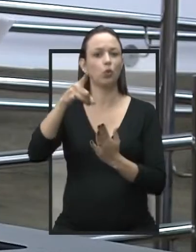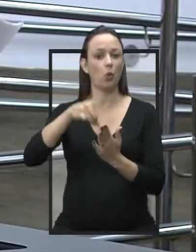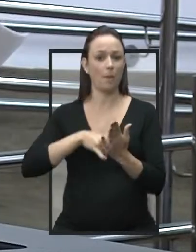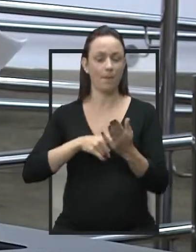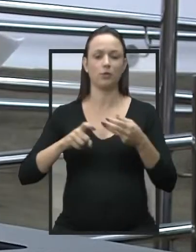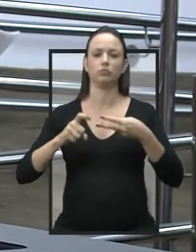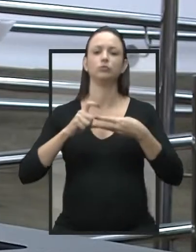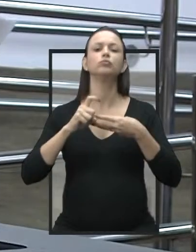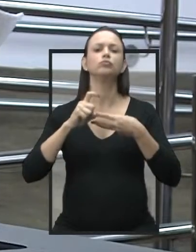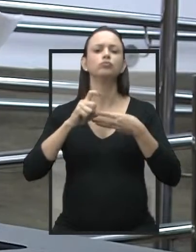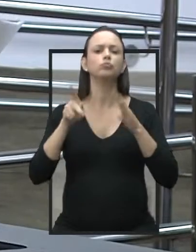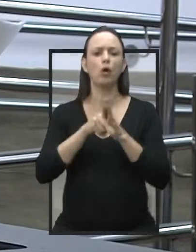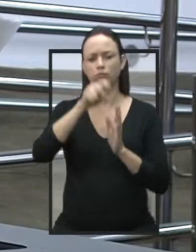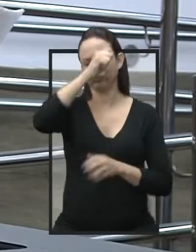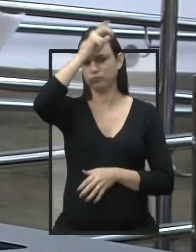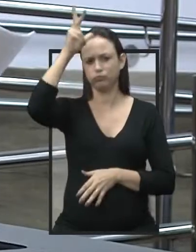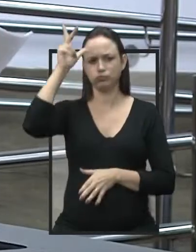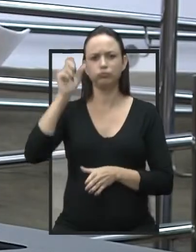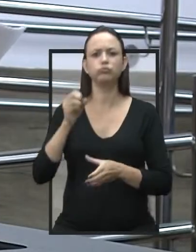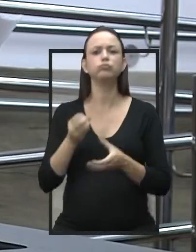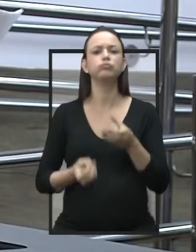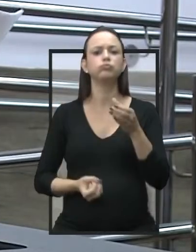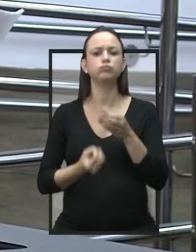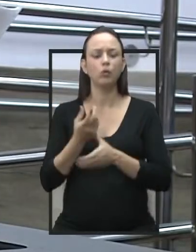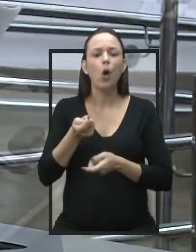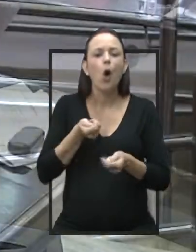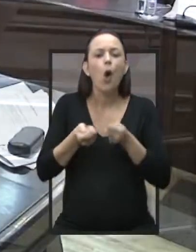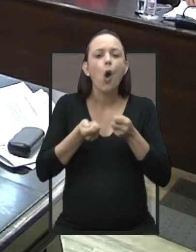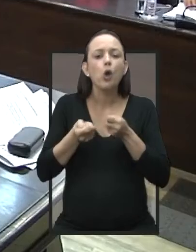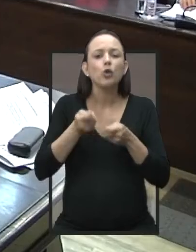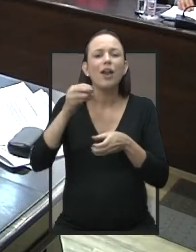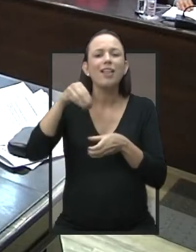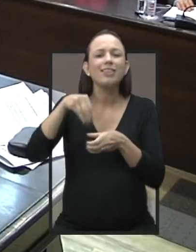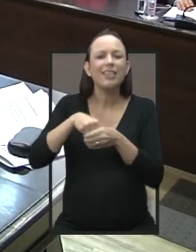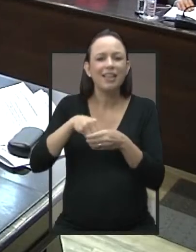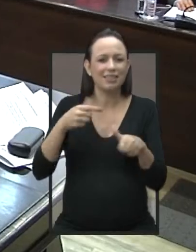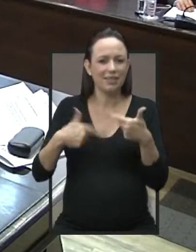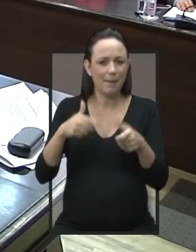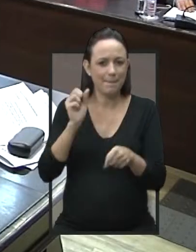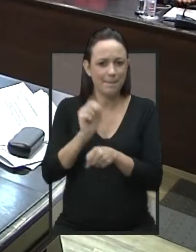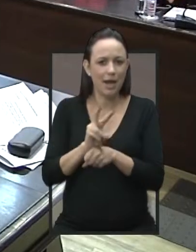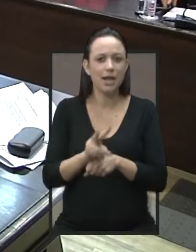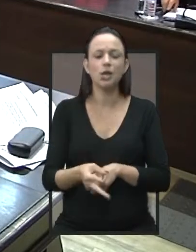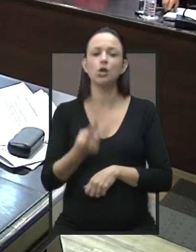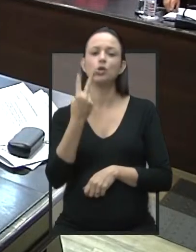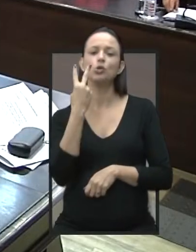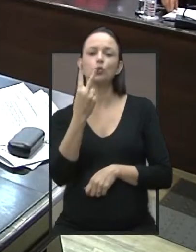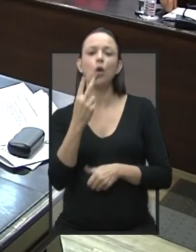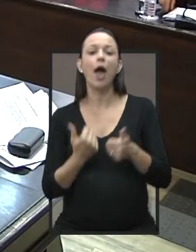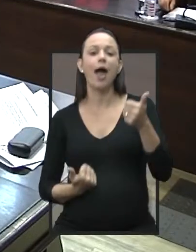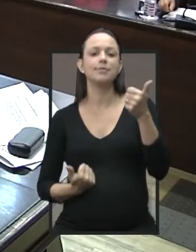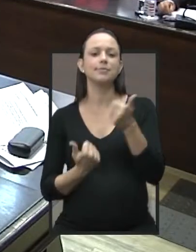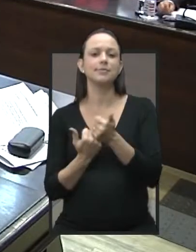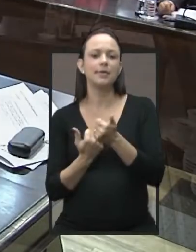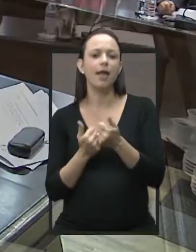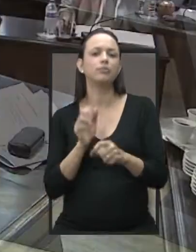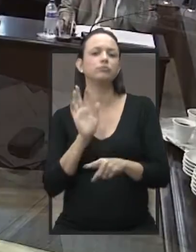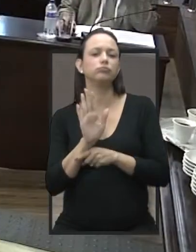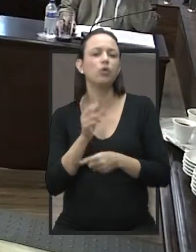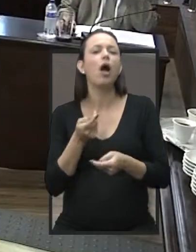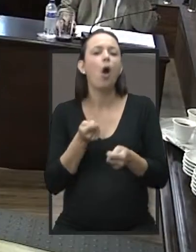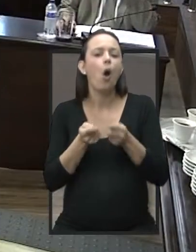cria uma função pública de controlador interno e duas funções públicas de assistente de controle